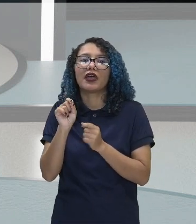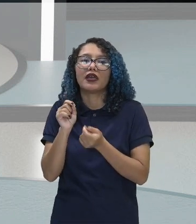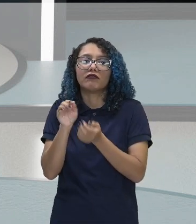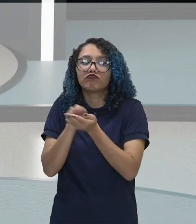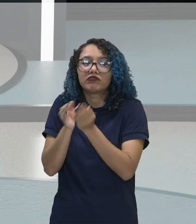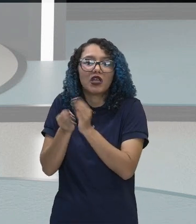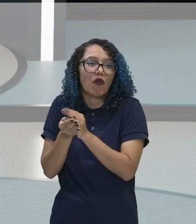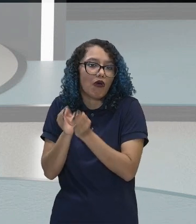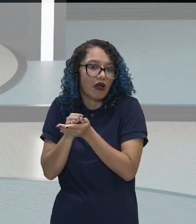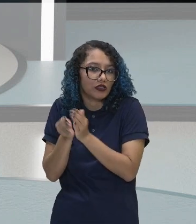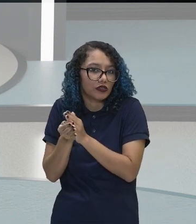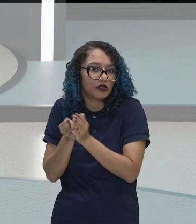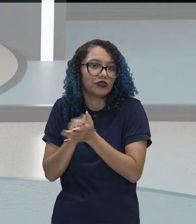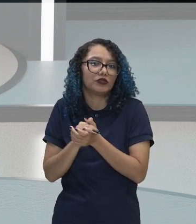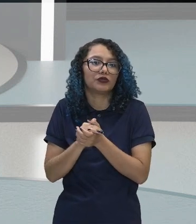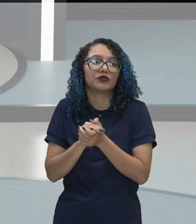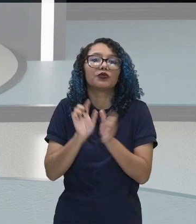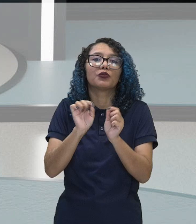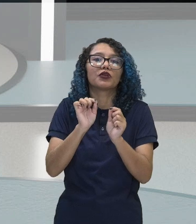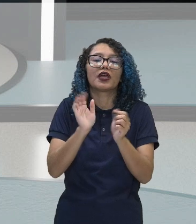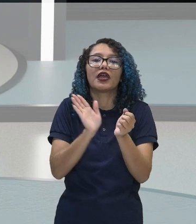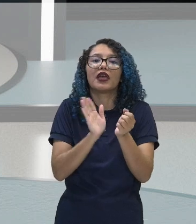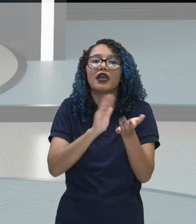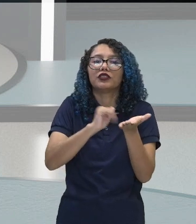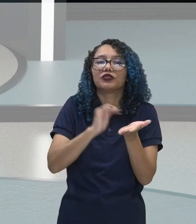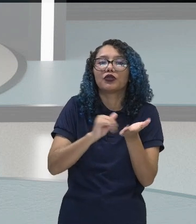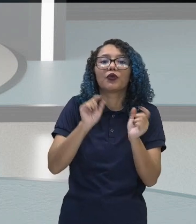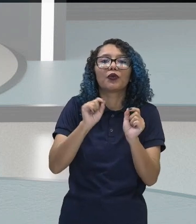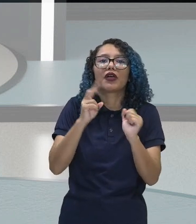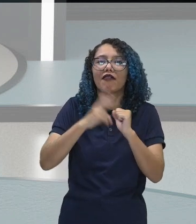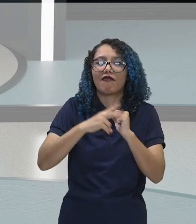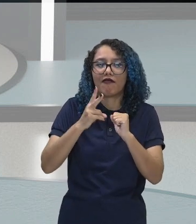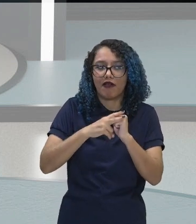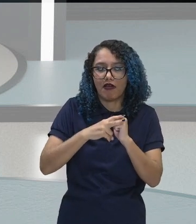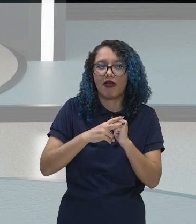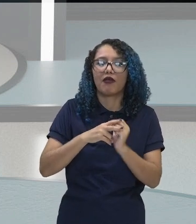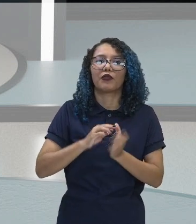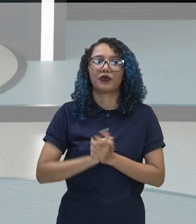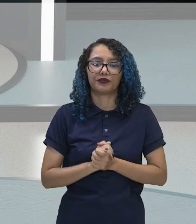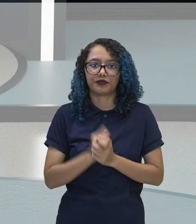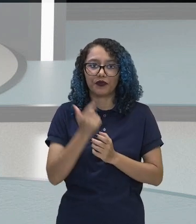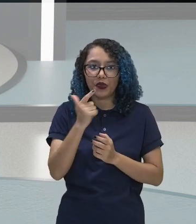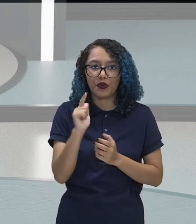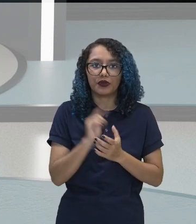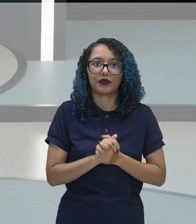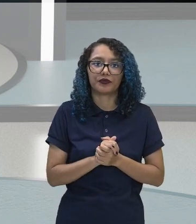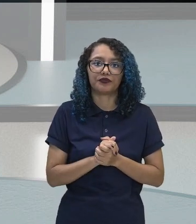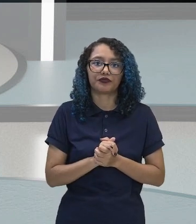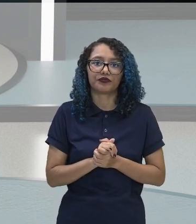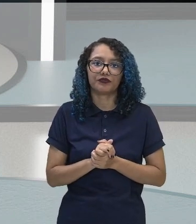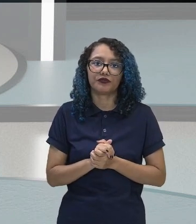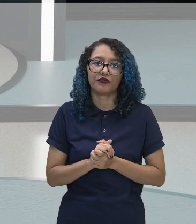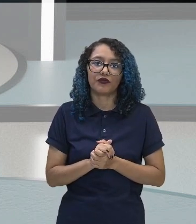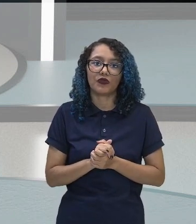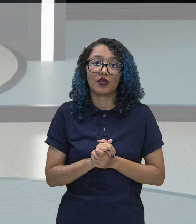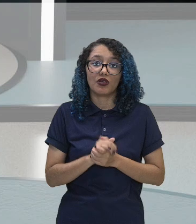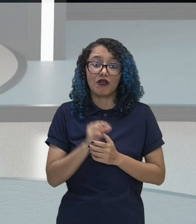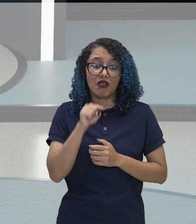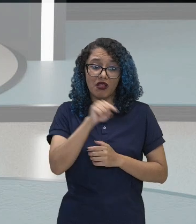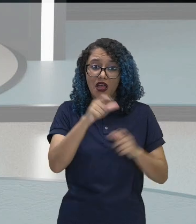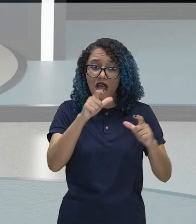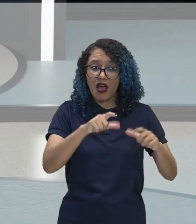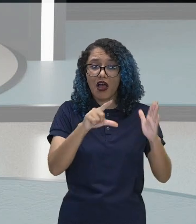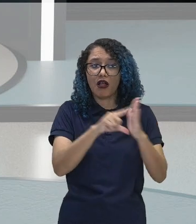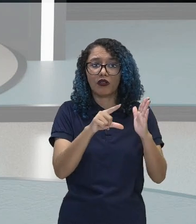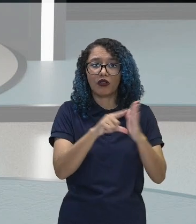palavra, suprimiu um verbo, tá? Continuando. Uma loja tem 10 livros